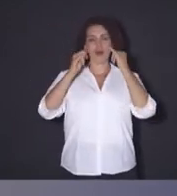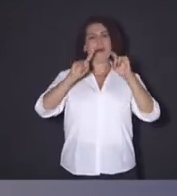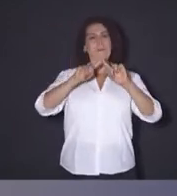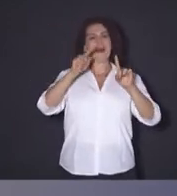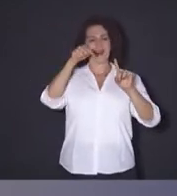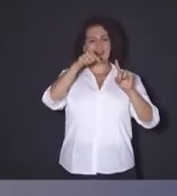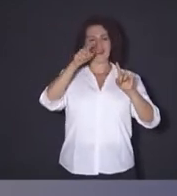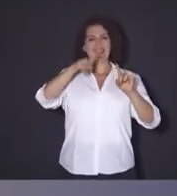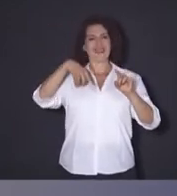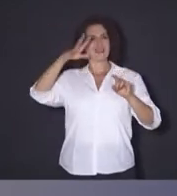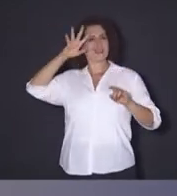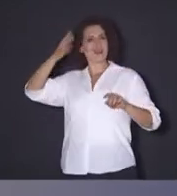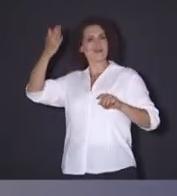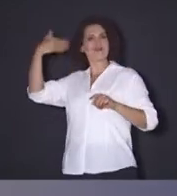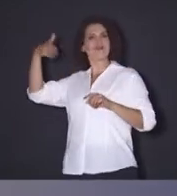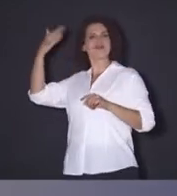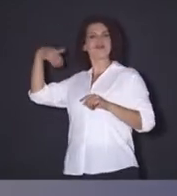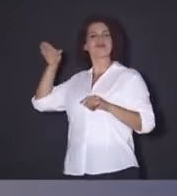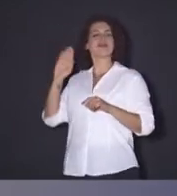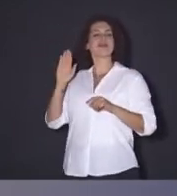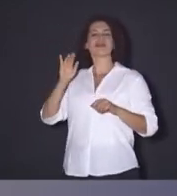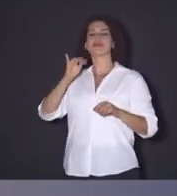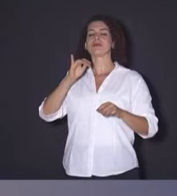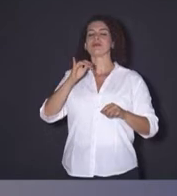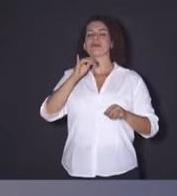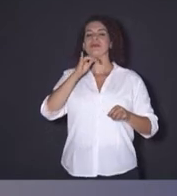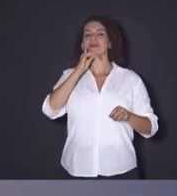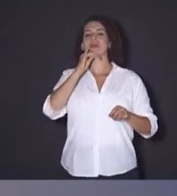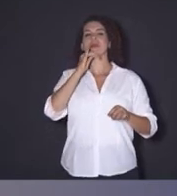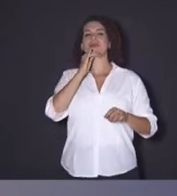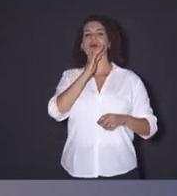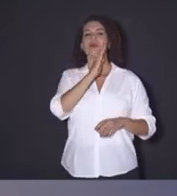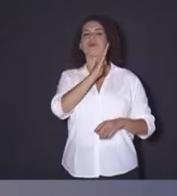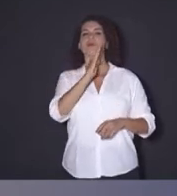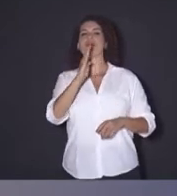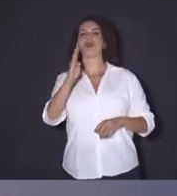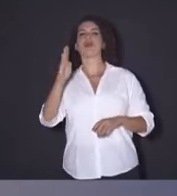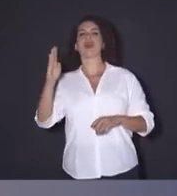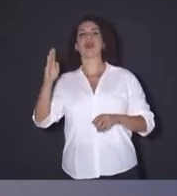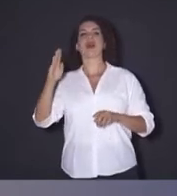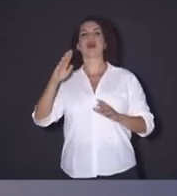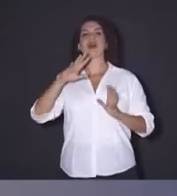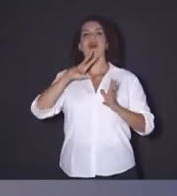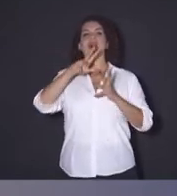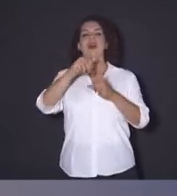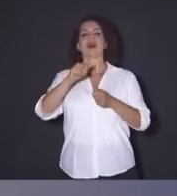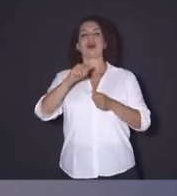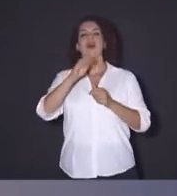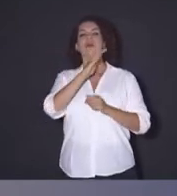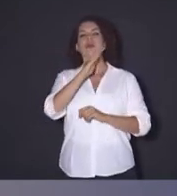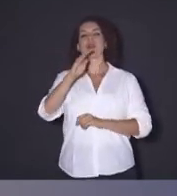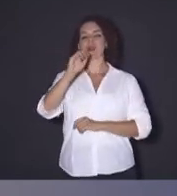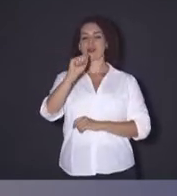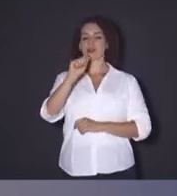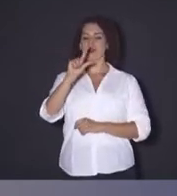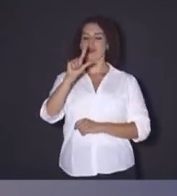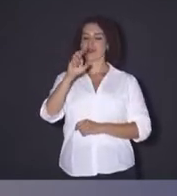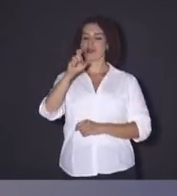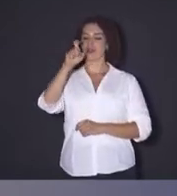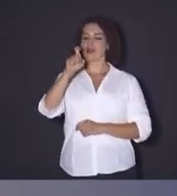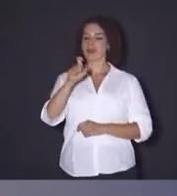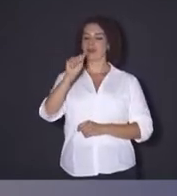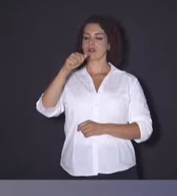gente pode, por exemplo, situar na ideia de uma biblioteca universal, a Biblioteca de Alexandria, provavelmente a maior